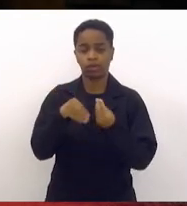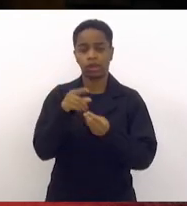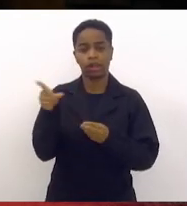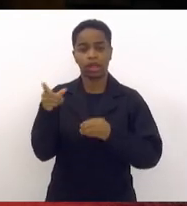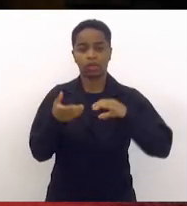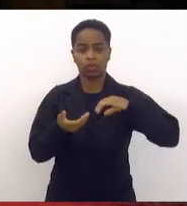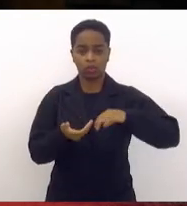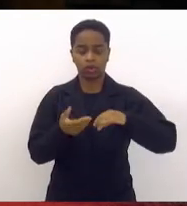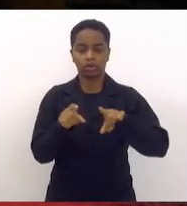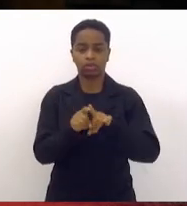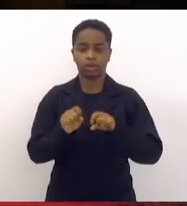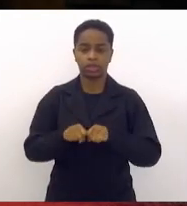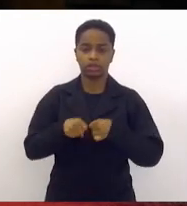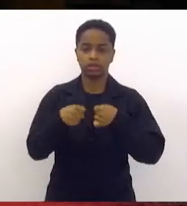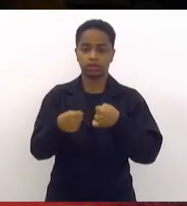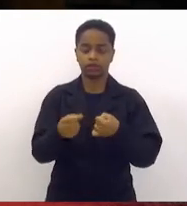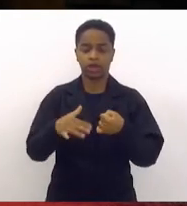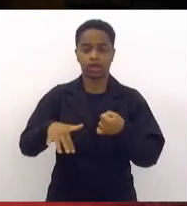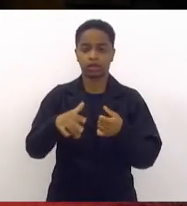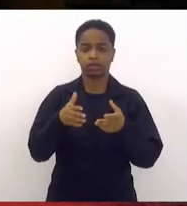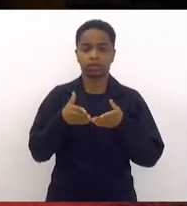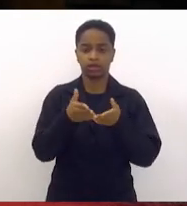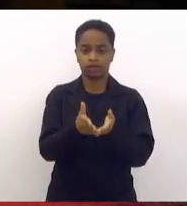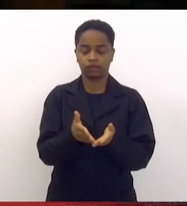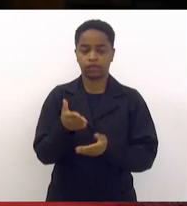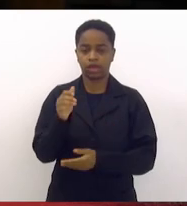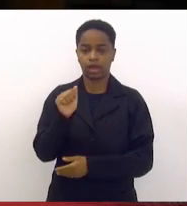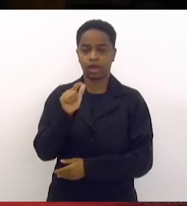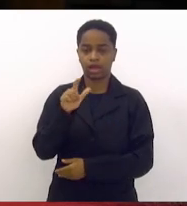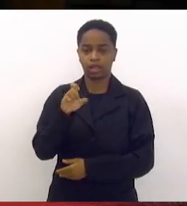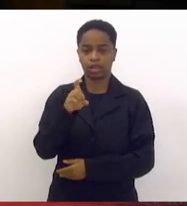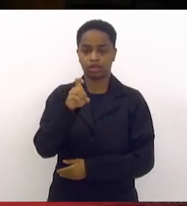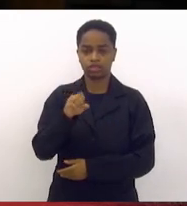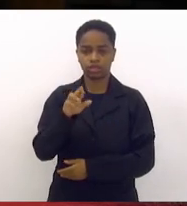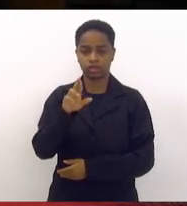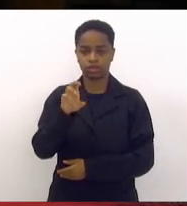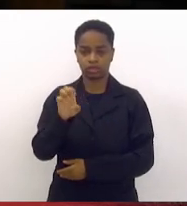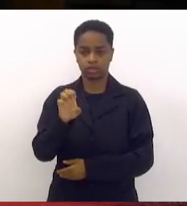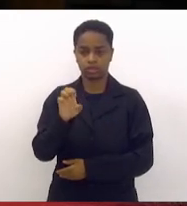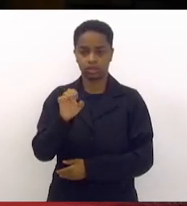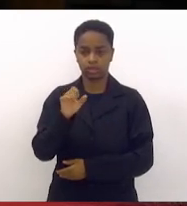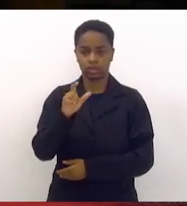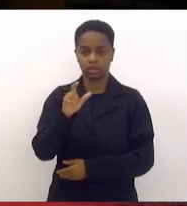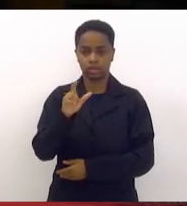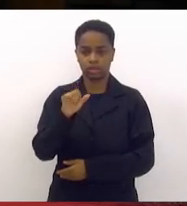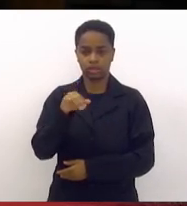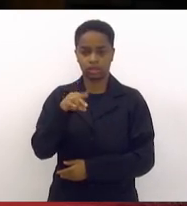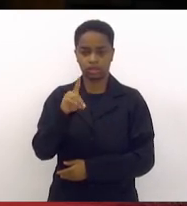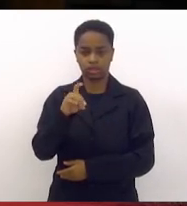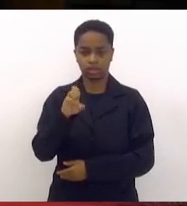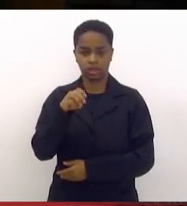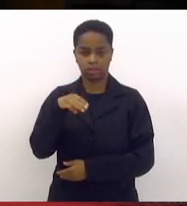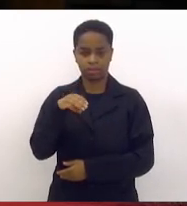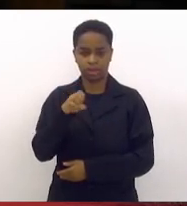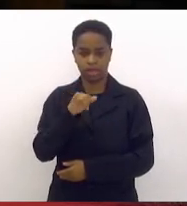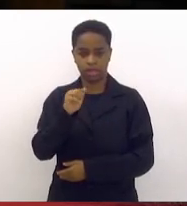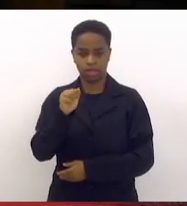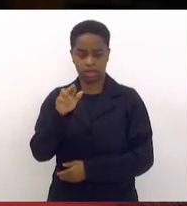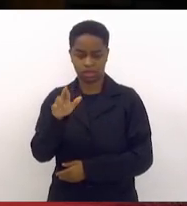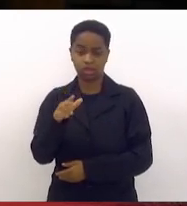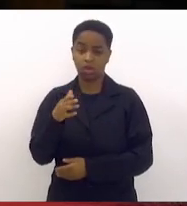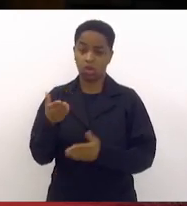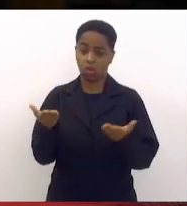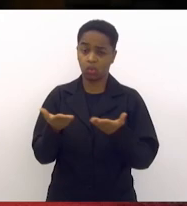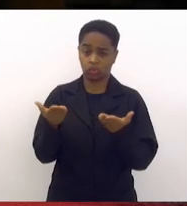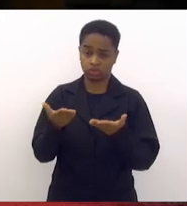Nacional em defesa da indústria naval o senhor Alexandre linder esse tava dentro do avião